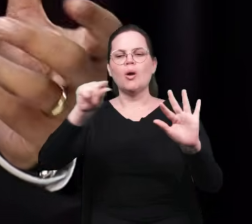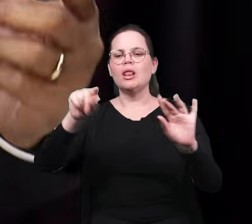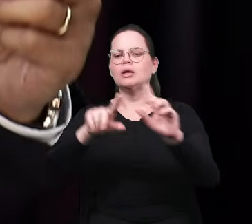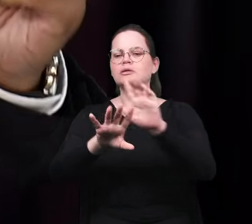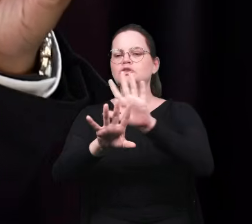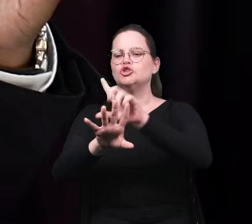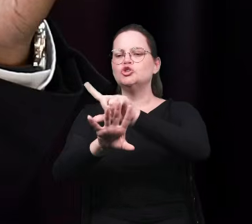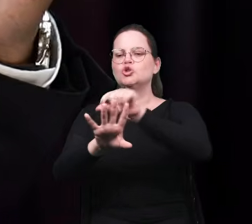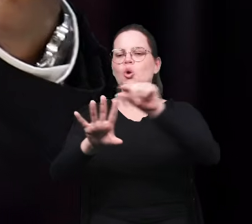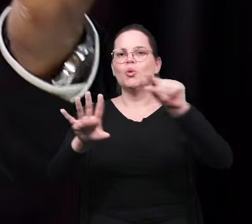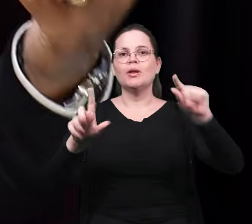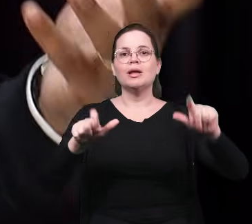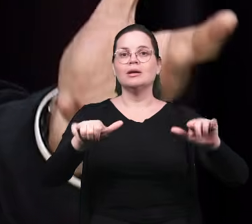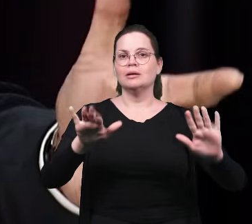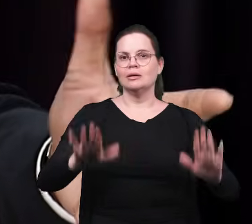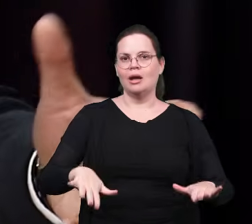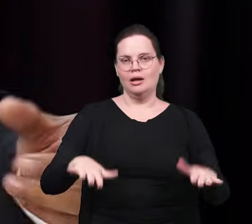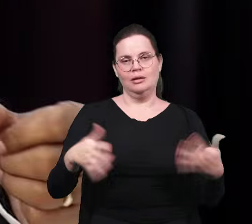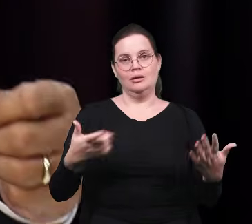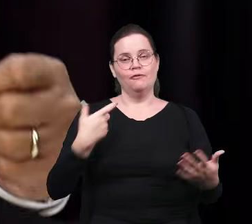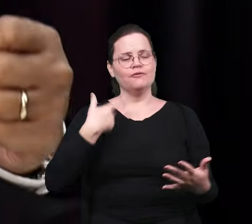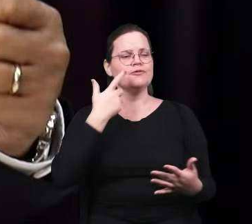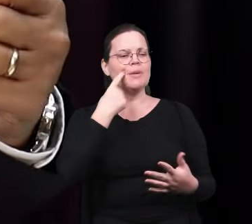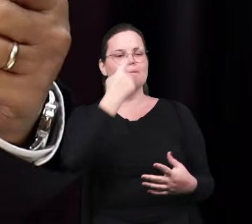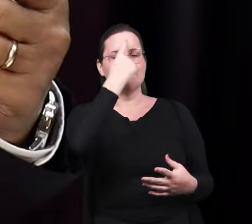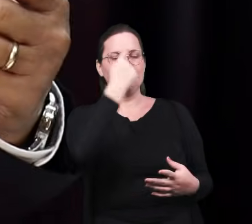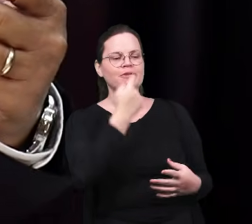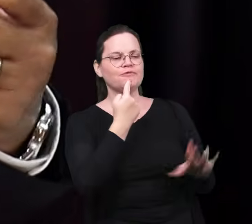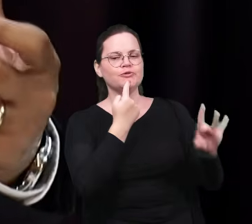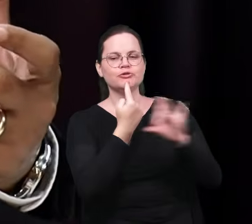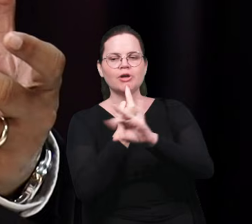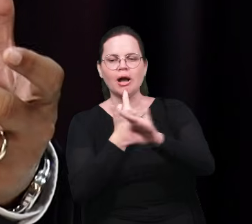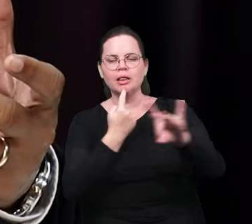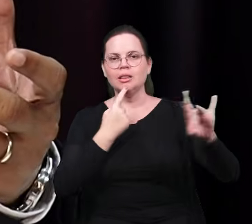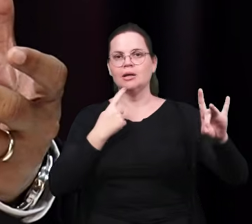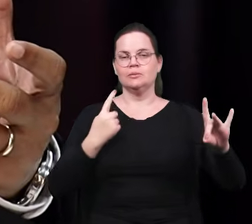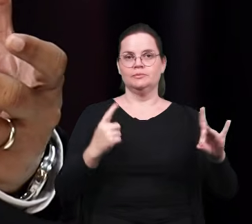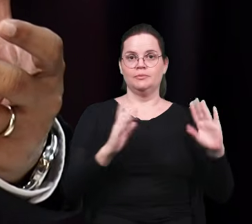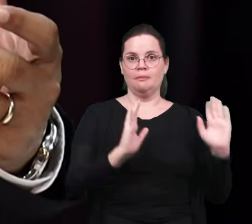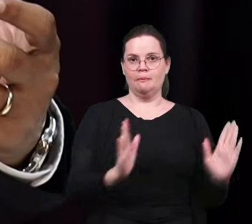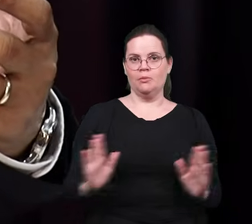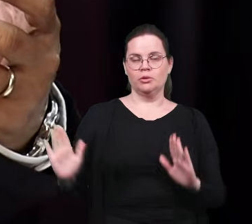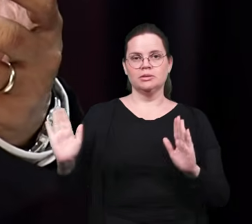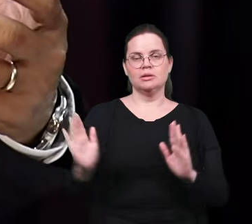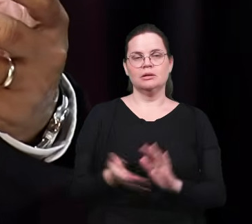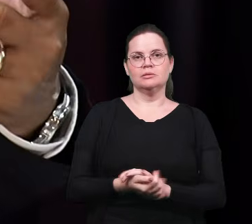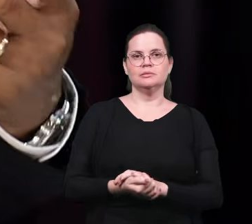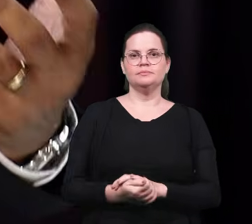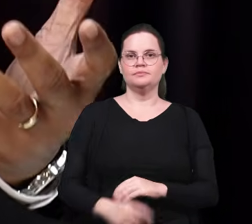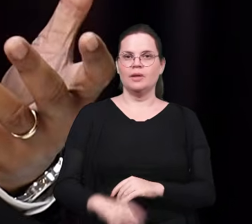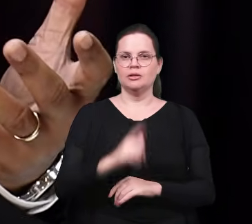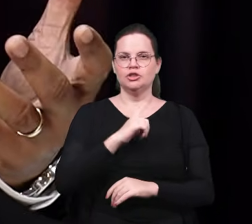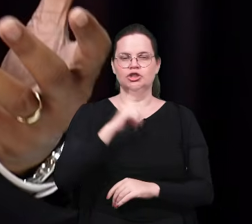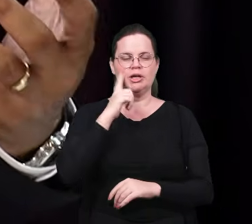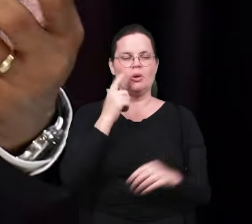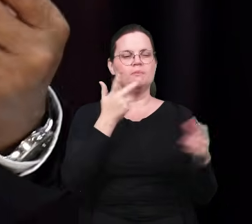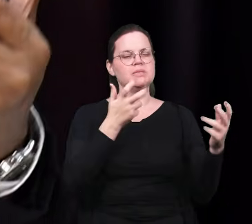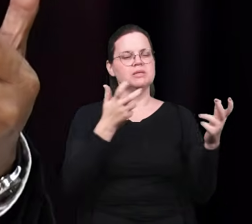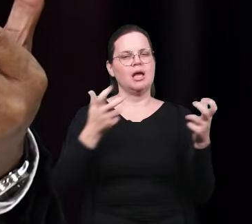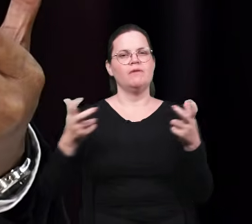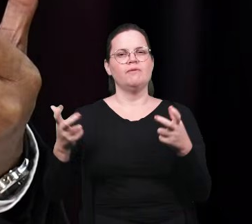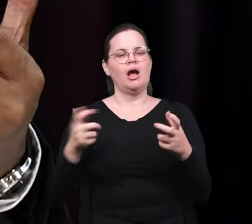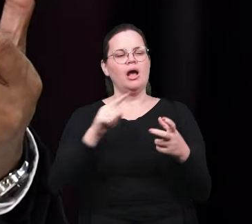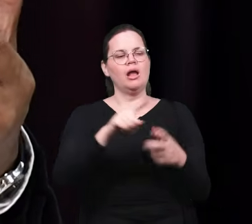a pessoa, né? Ver o perfil da pessoa. No processo ali era um período de observação.